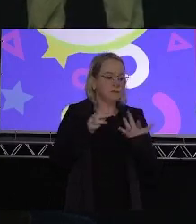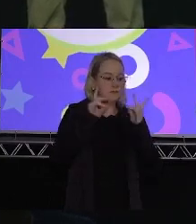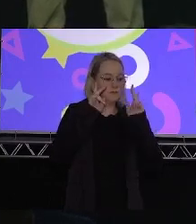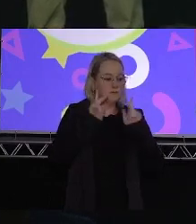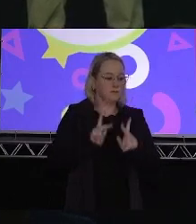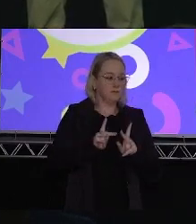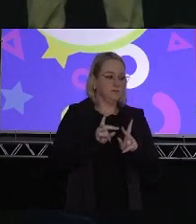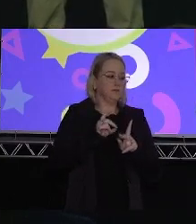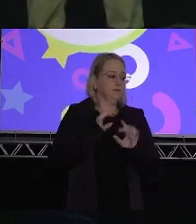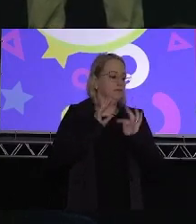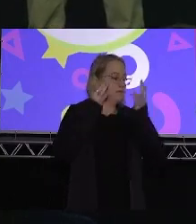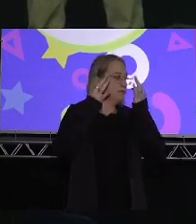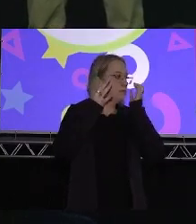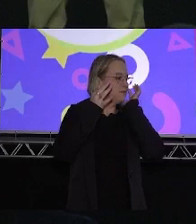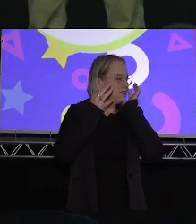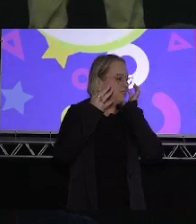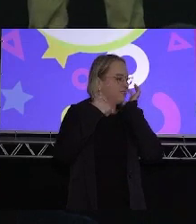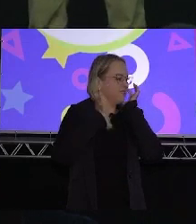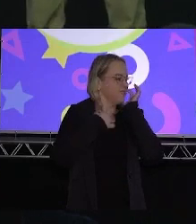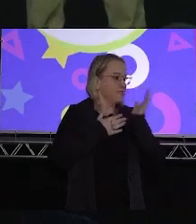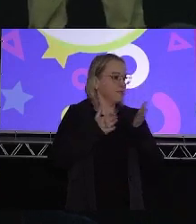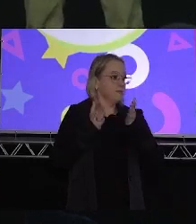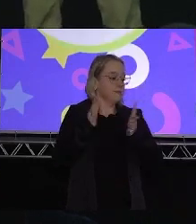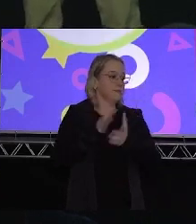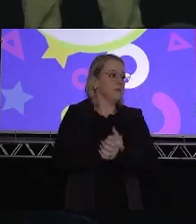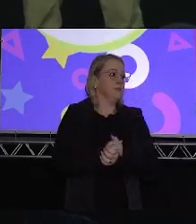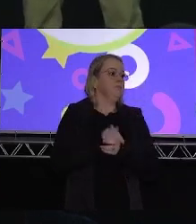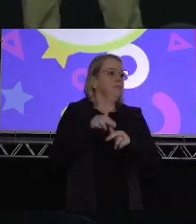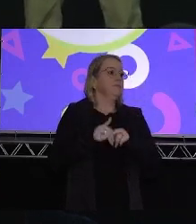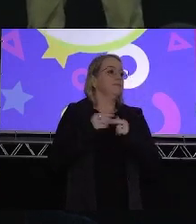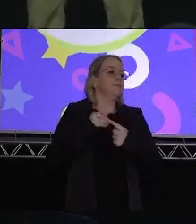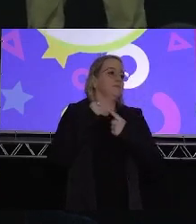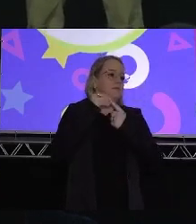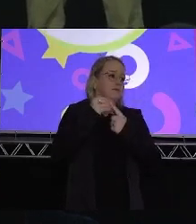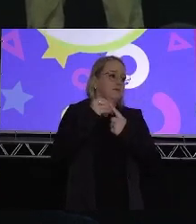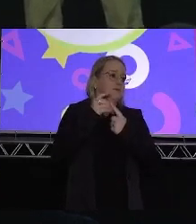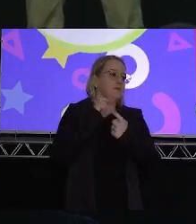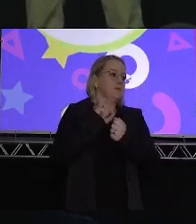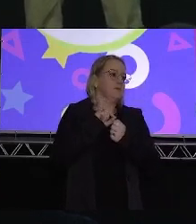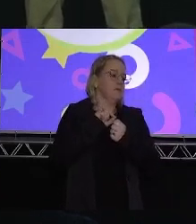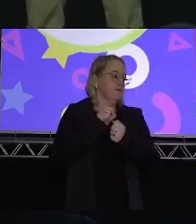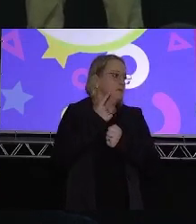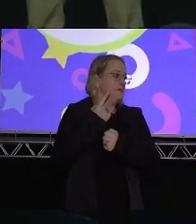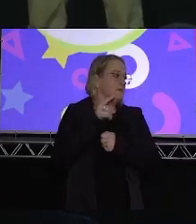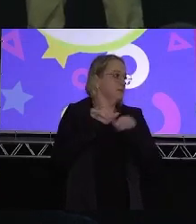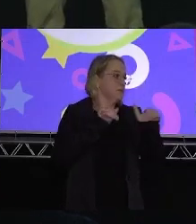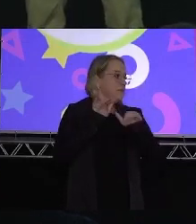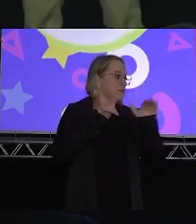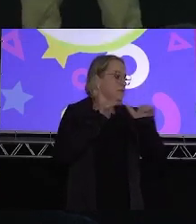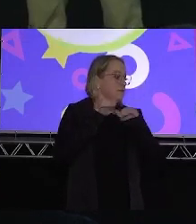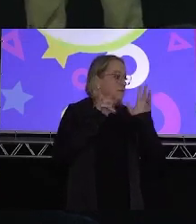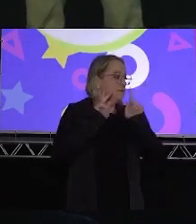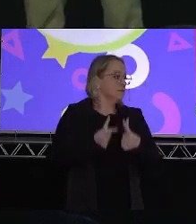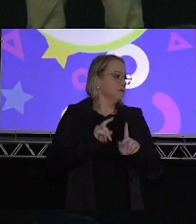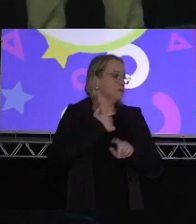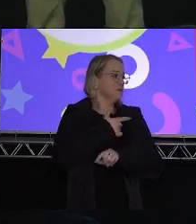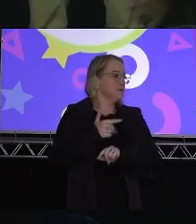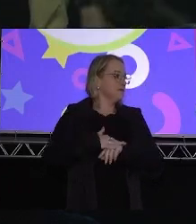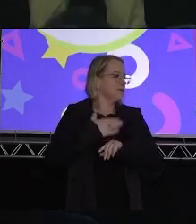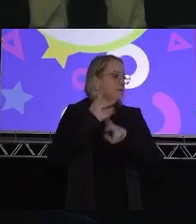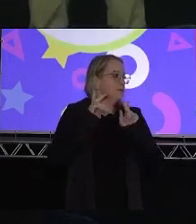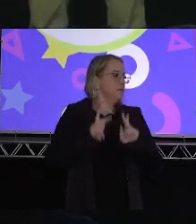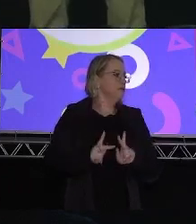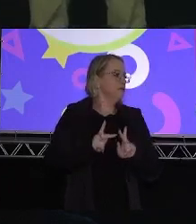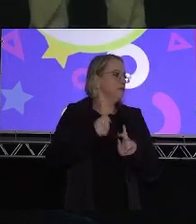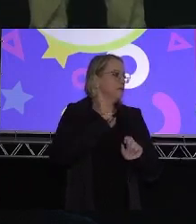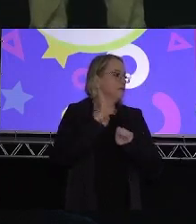técnicas que é transversal à empresa. Então, por isso que a gente só pode receber até 40 pessoas, porque a gente não tem mais pessoas mentoras